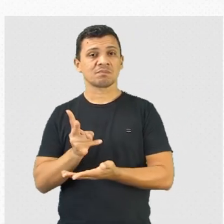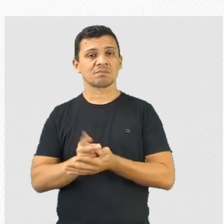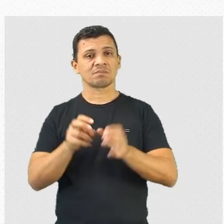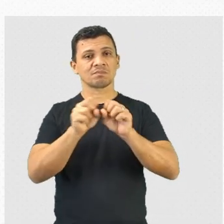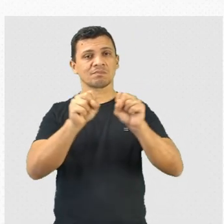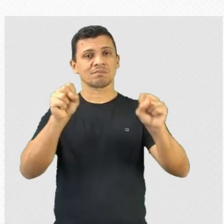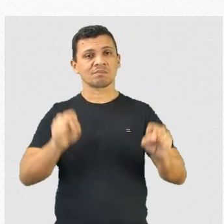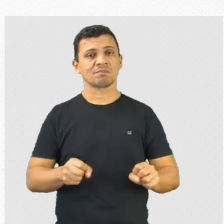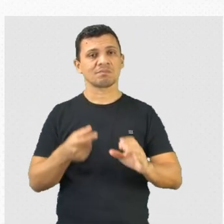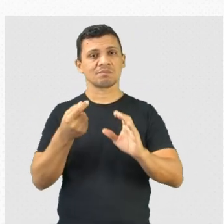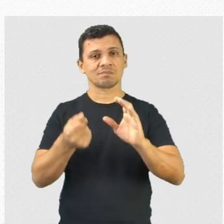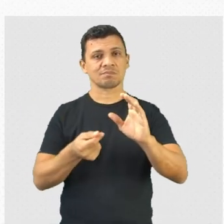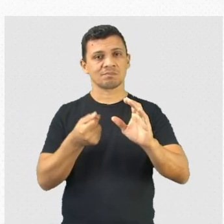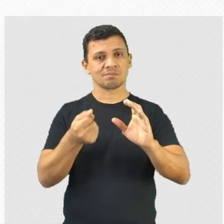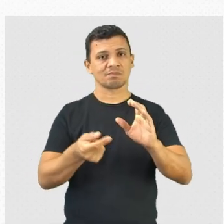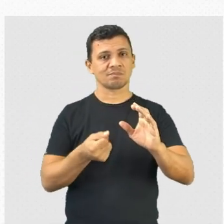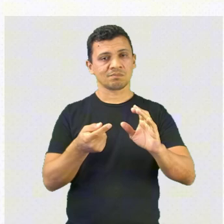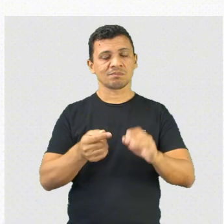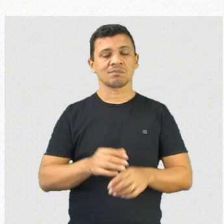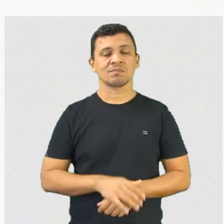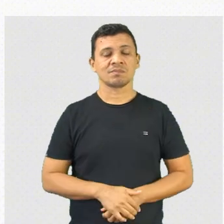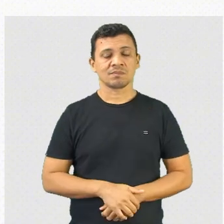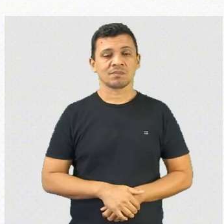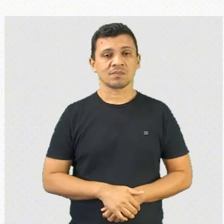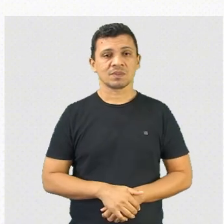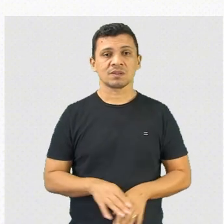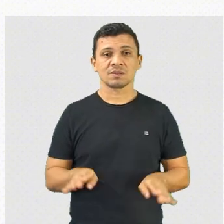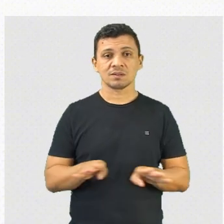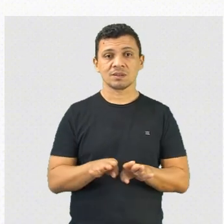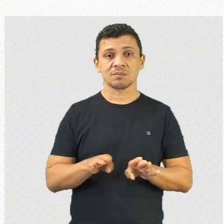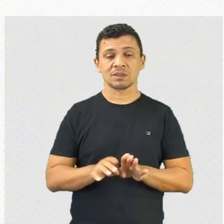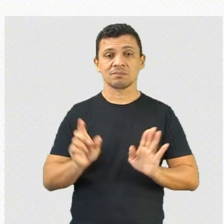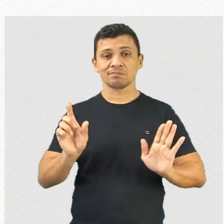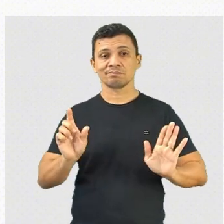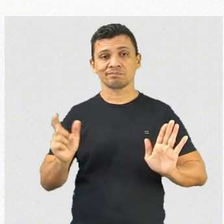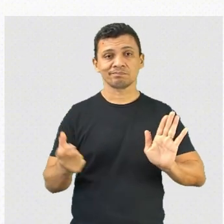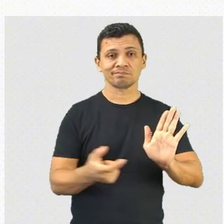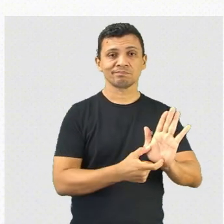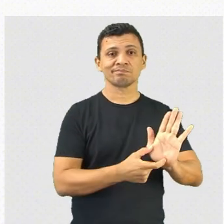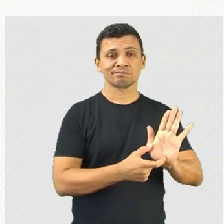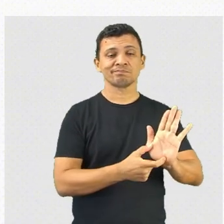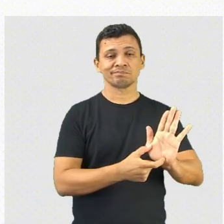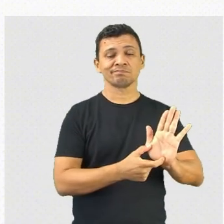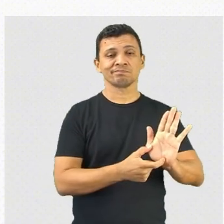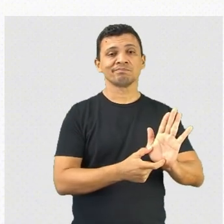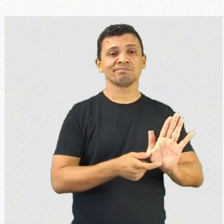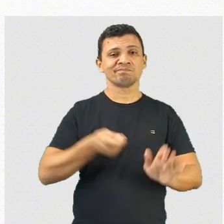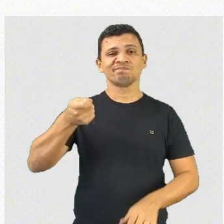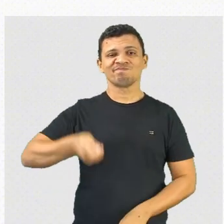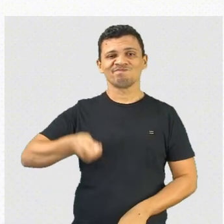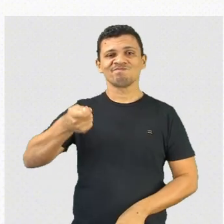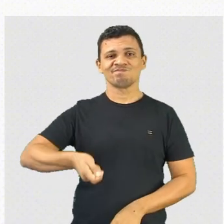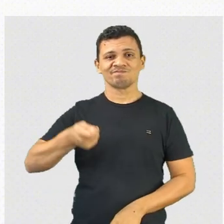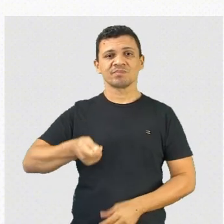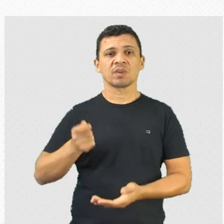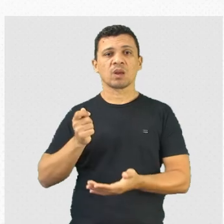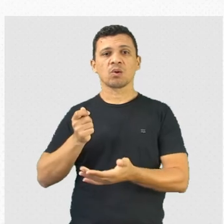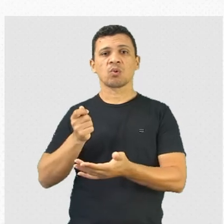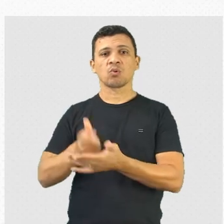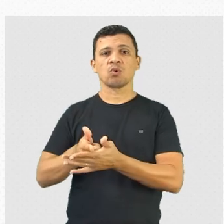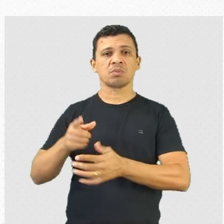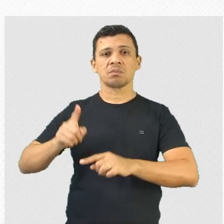capitalista. Correto? Inclusive no que os algoritmos, né, nos colocam, nos condicionam quando a gente compra um